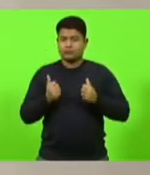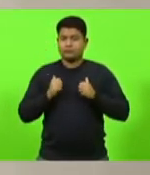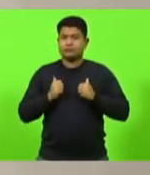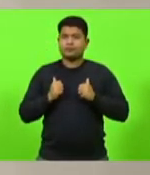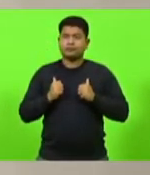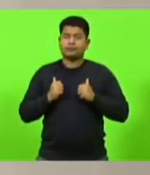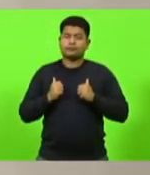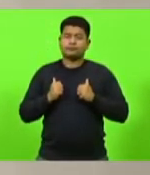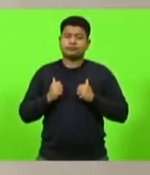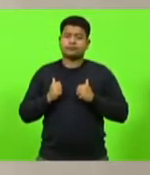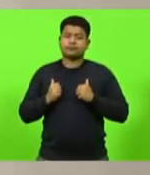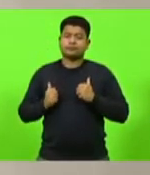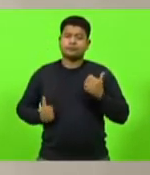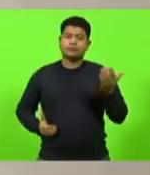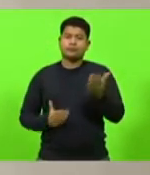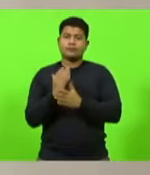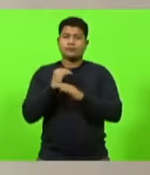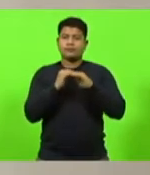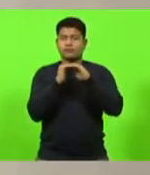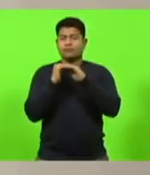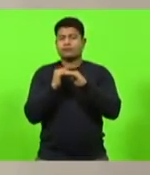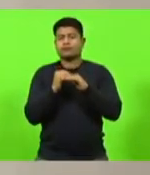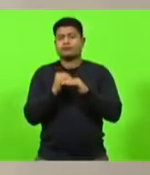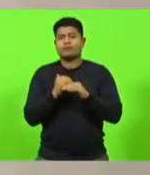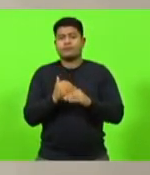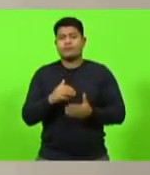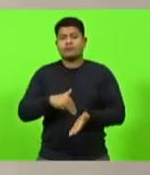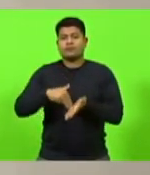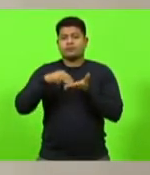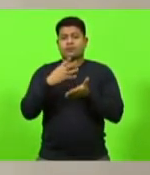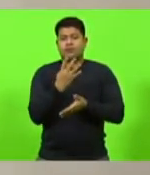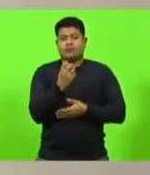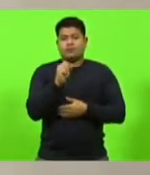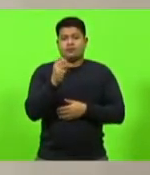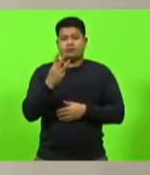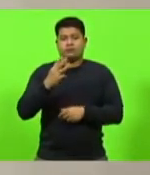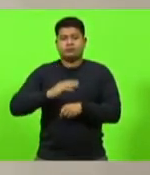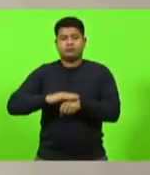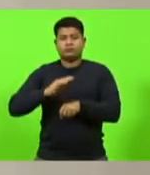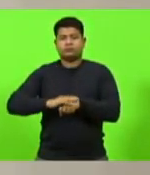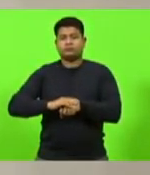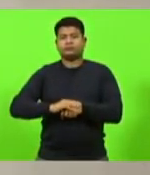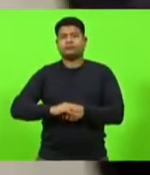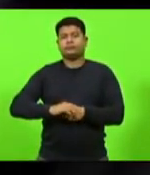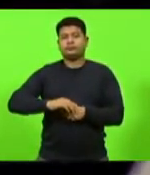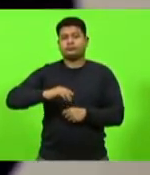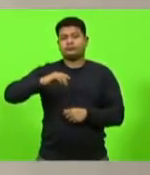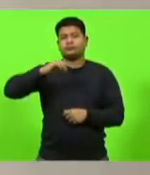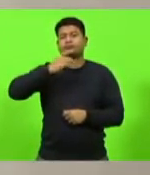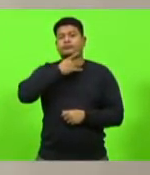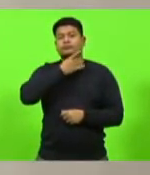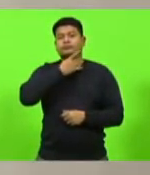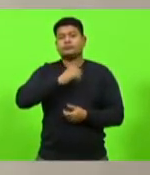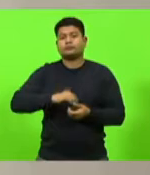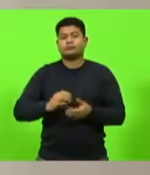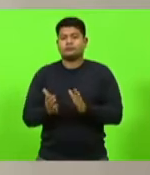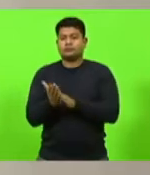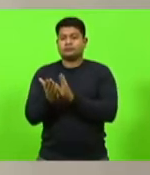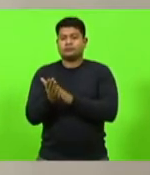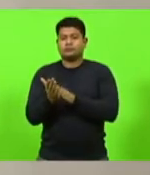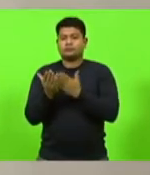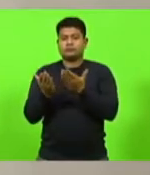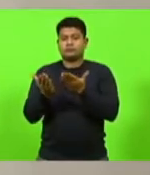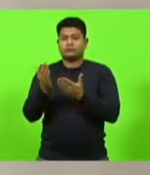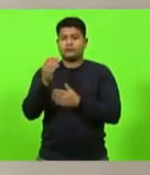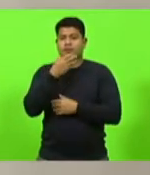como se encontram. Aprovado por unanimidade. Moção 483, autor deputado Valdir Cobalcini, manifestando aplausos ao